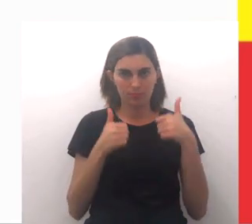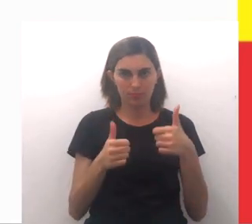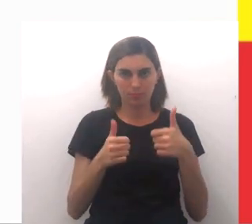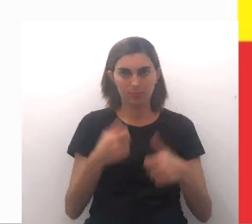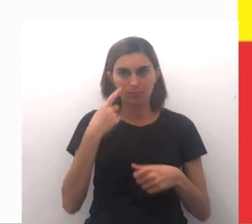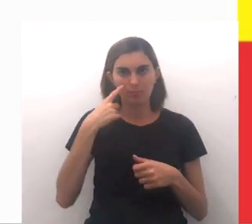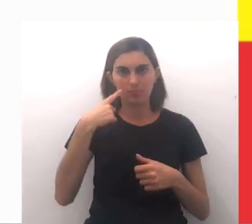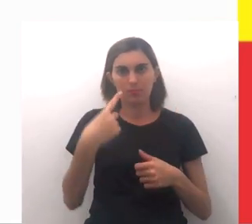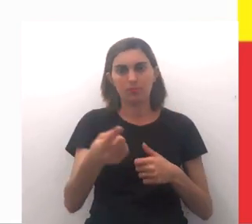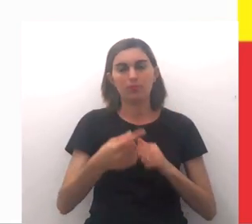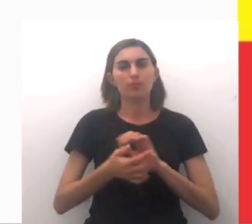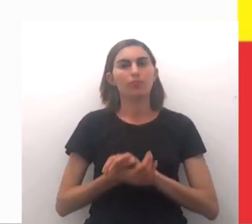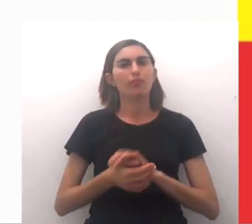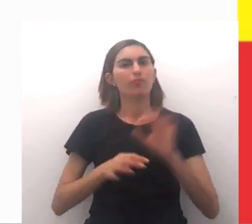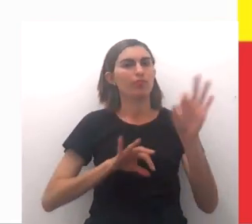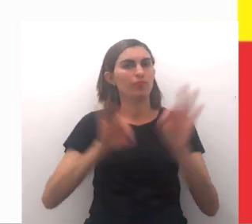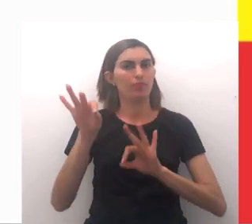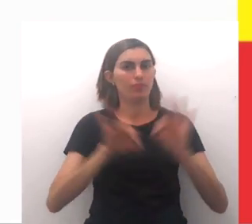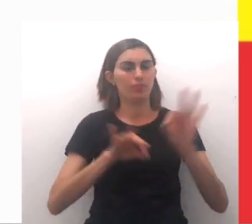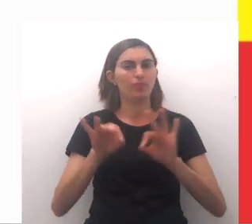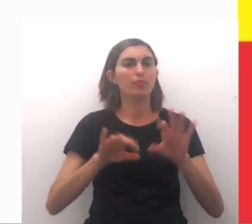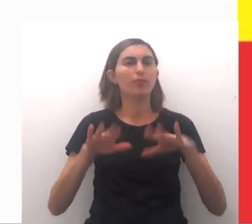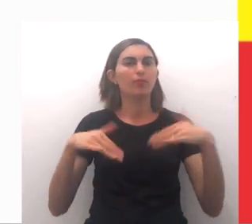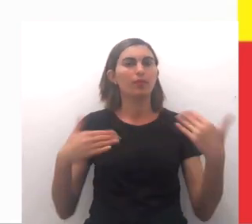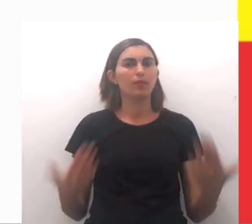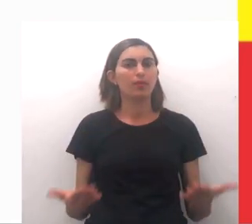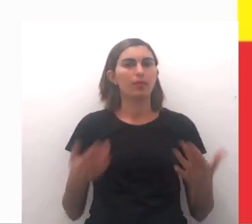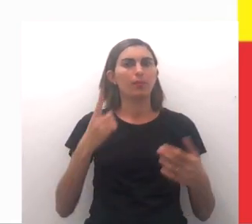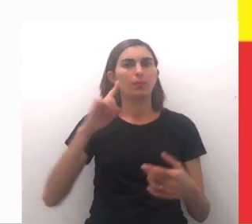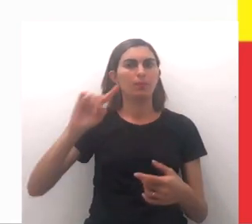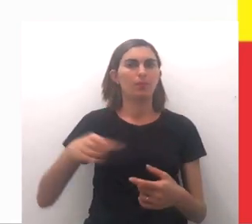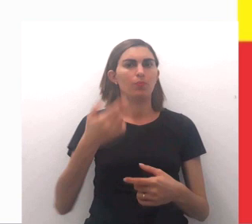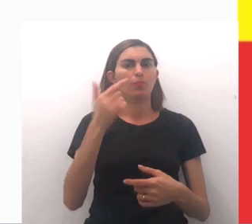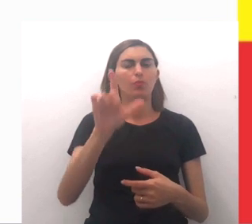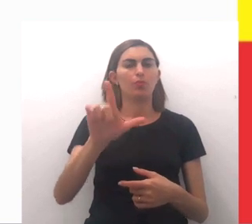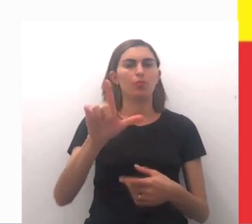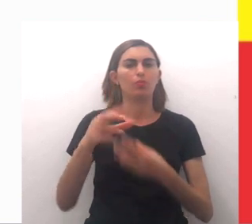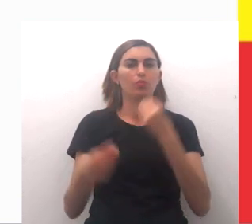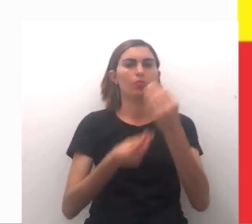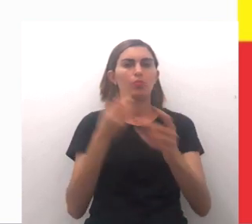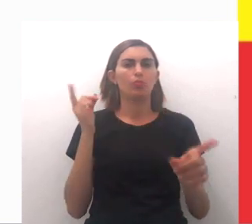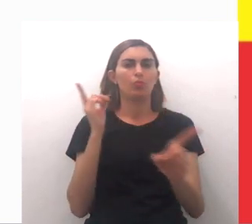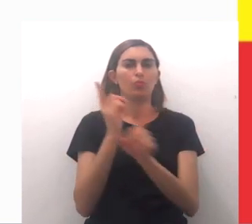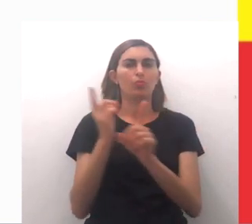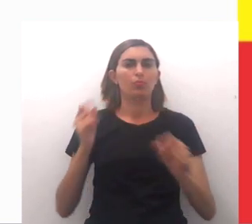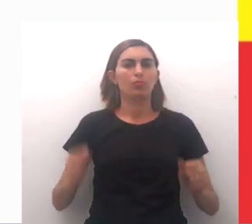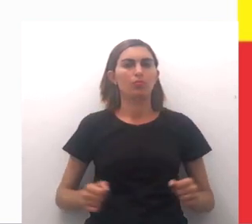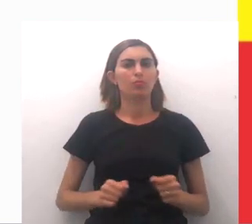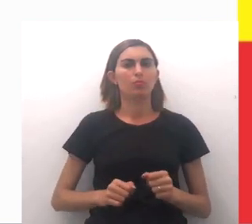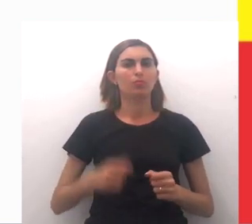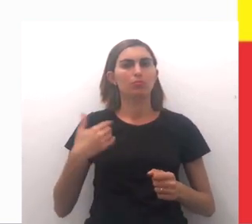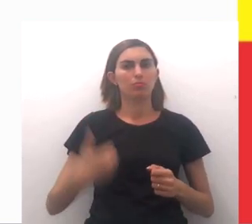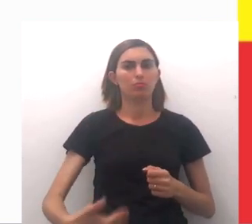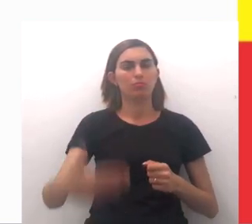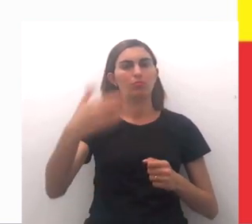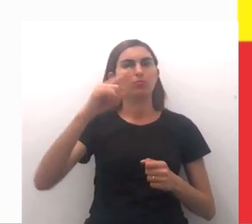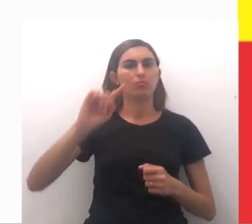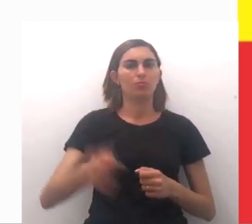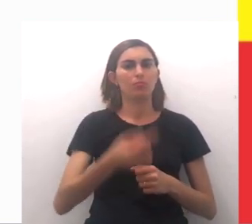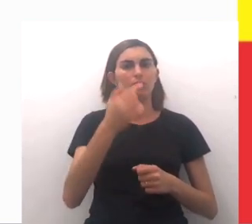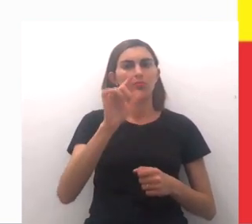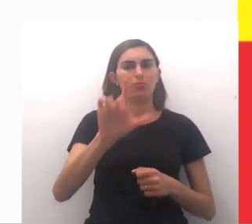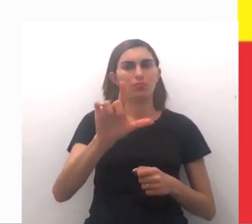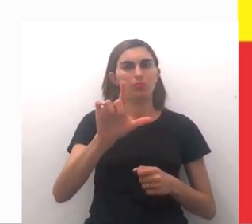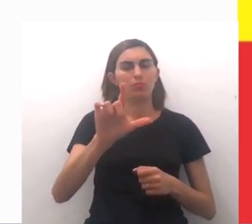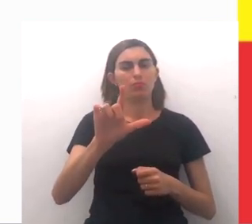ó, construindo, ó. E aí, 1000 litros, como é que a gente acha? Então, partindo do 1000 litros e partindo